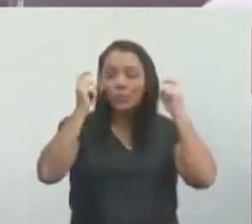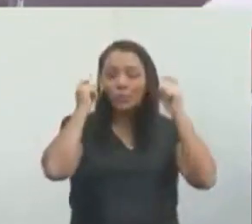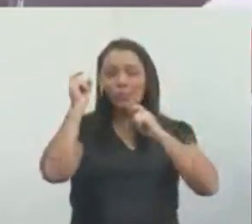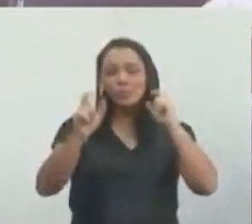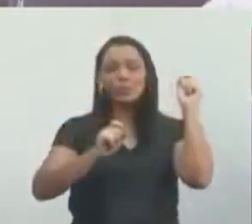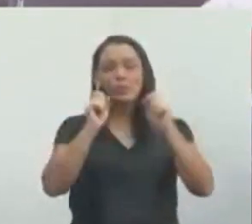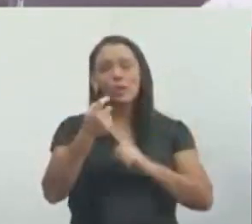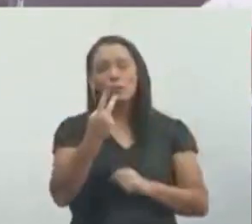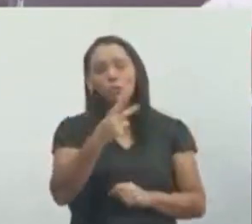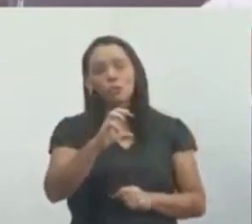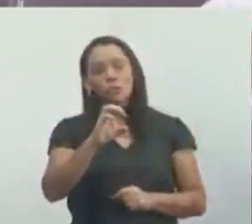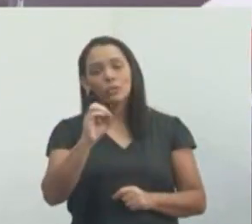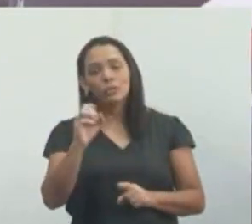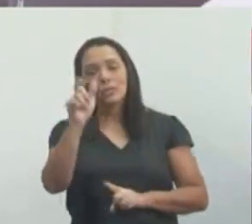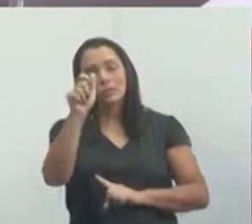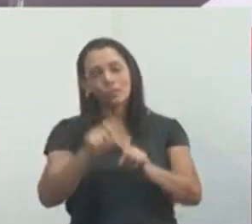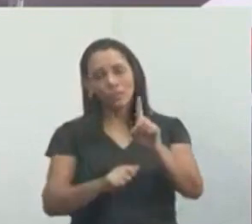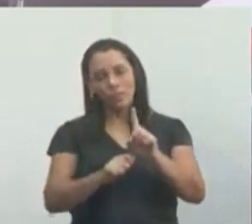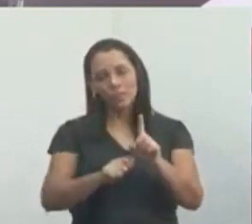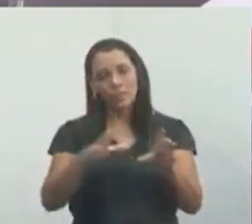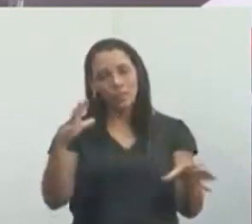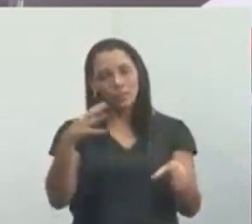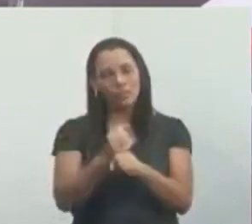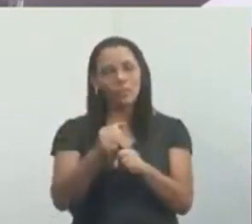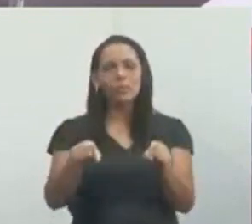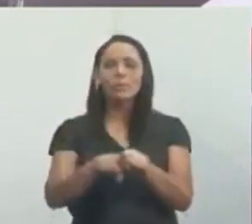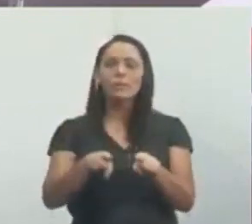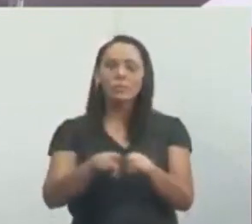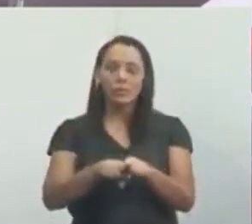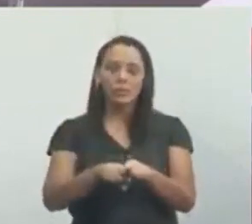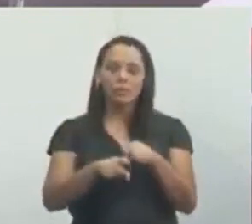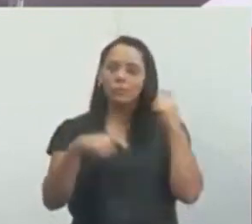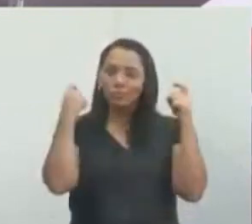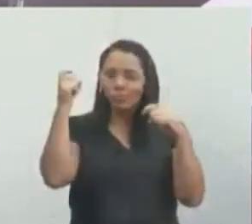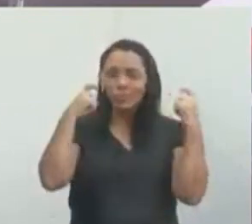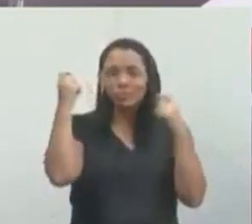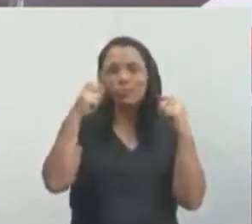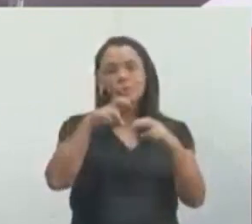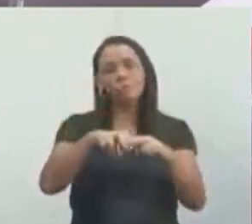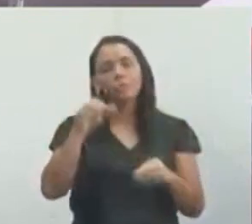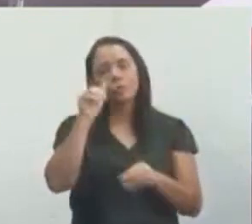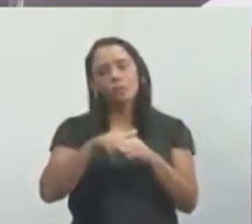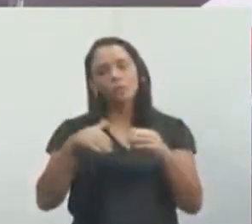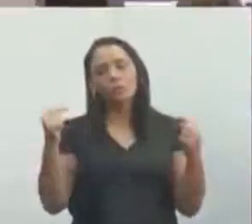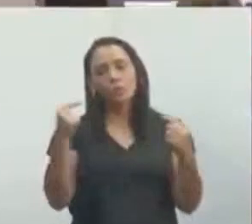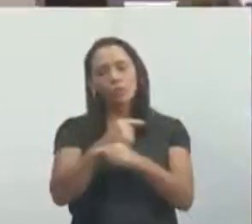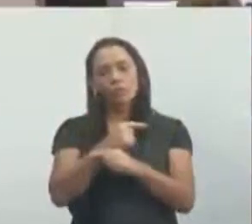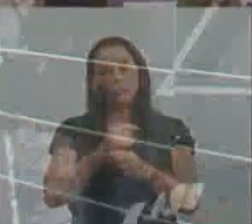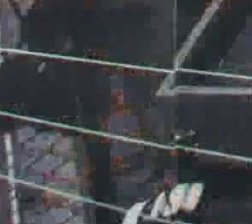e o acúmulo também. Isso é preocupante para mim, então eu voto contrário.